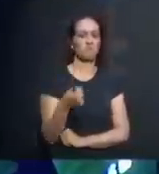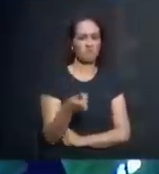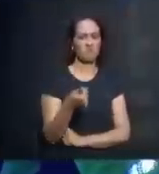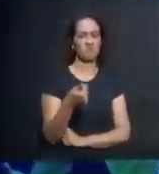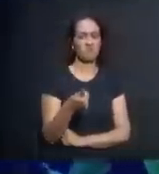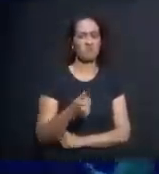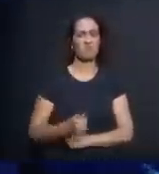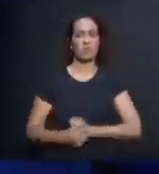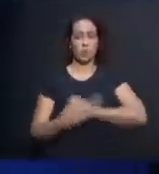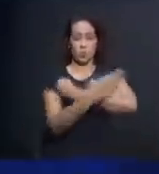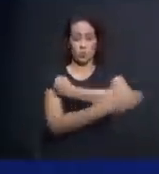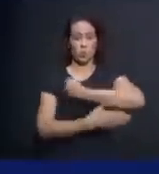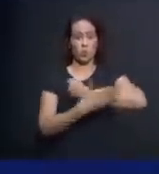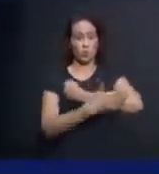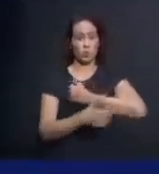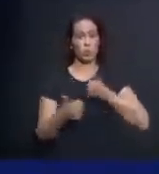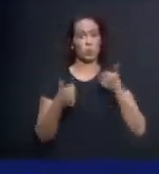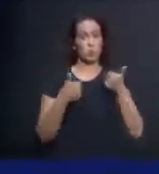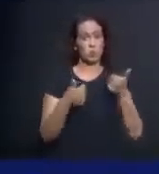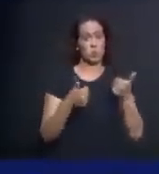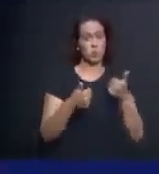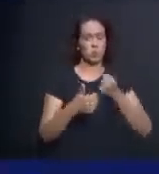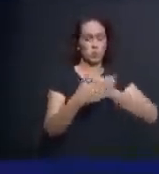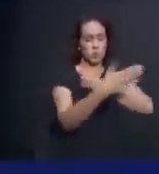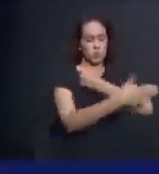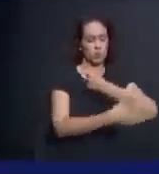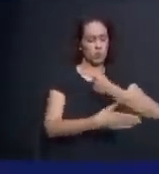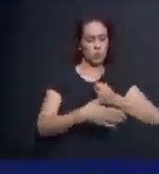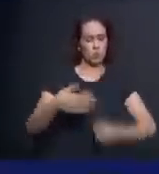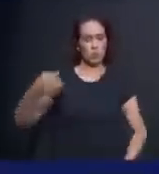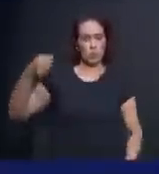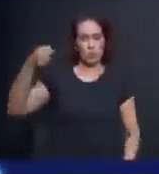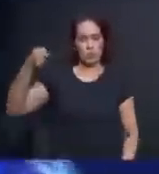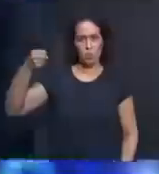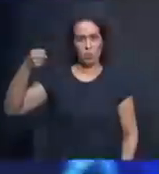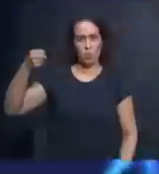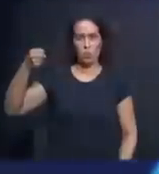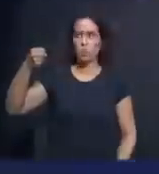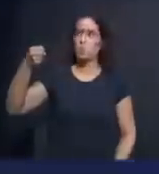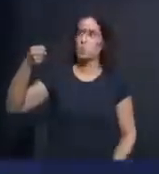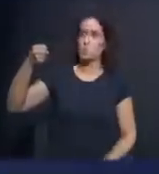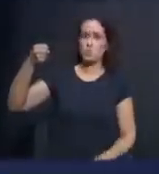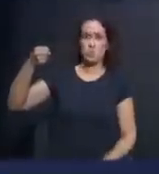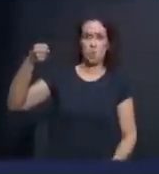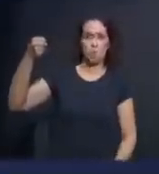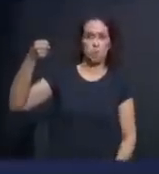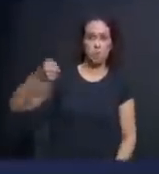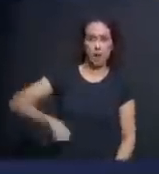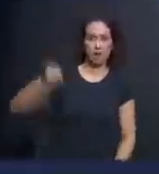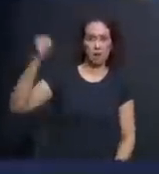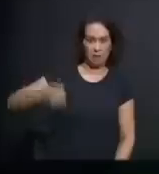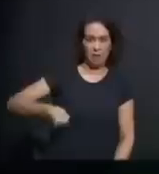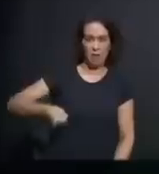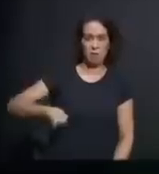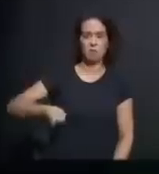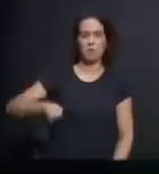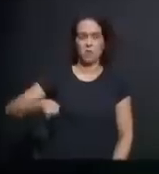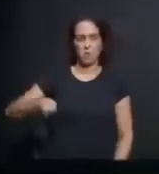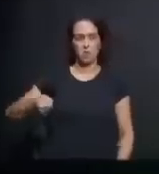Um escudo é top, mas um escudo e um martelo, ai, você fica muito casável.